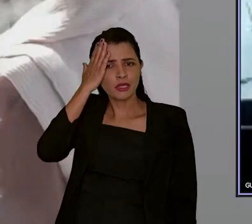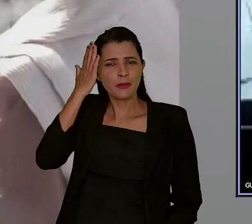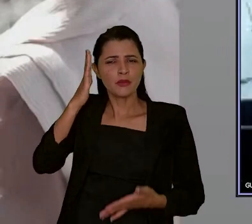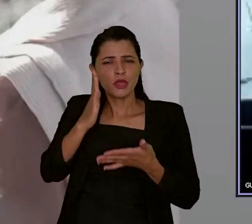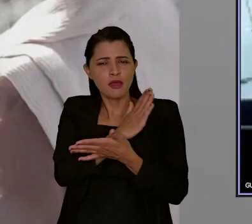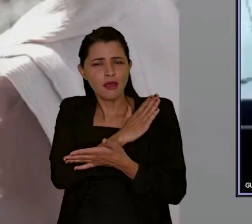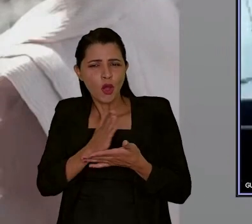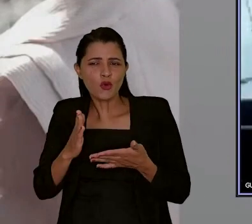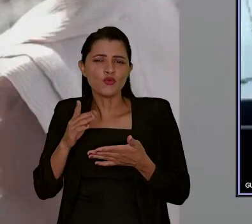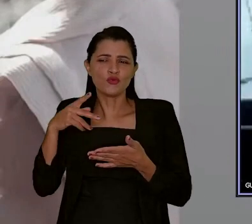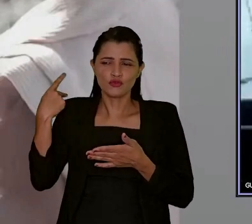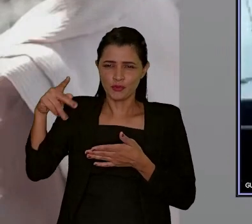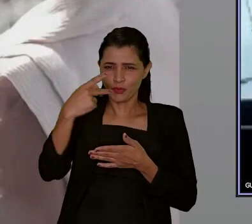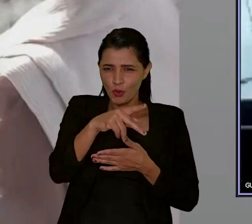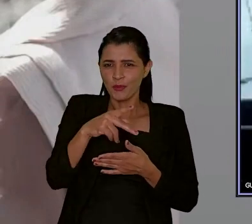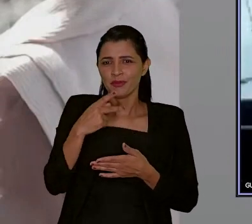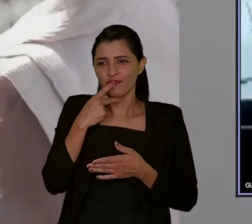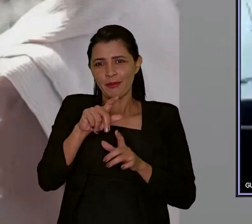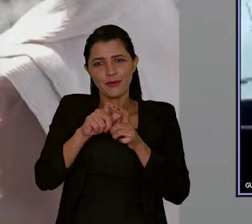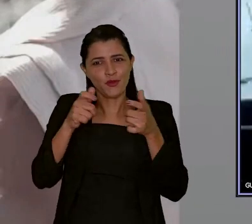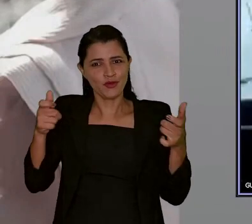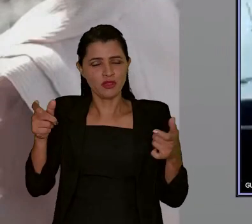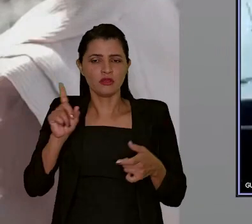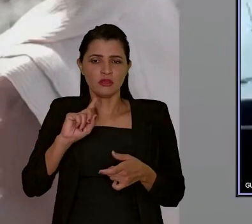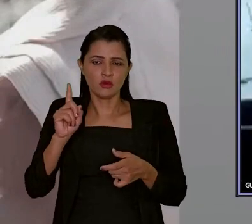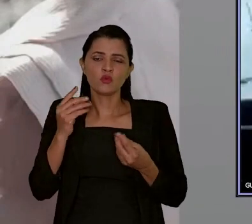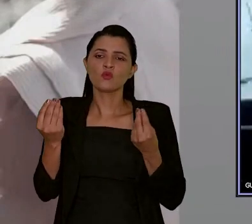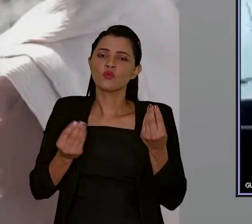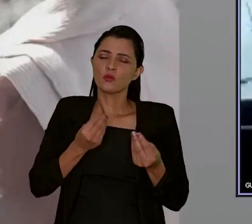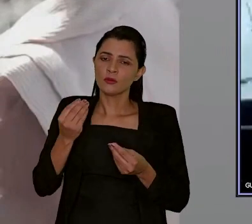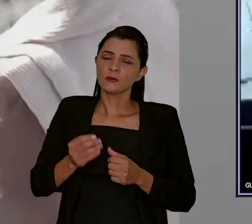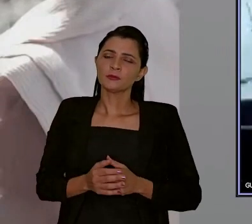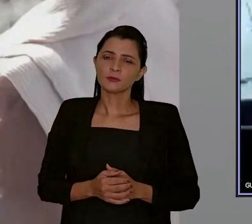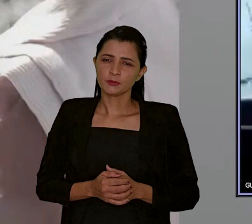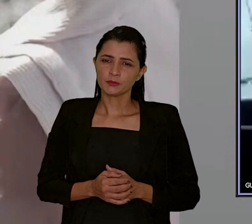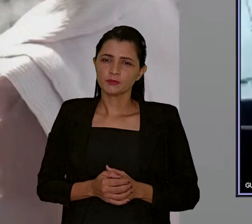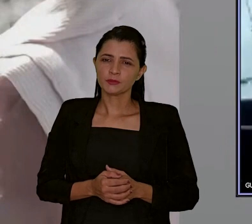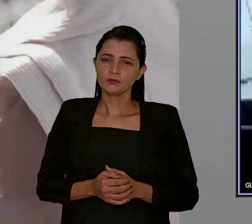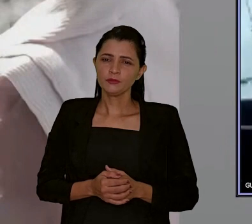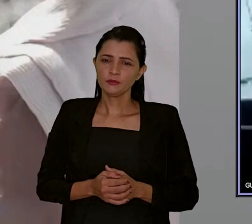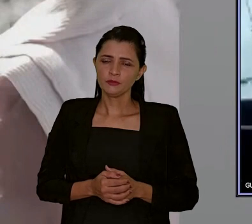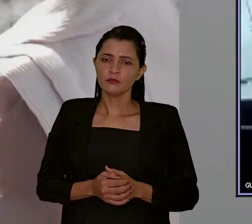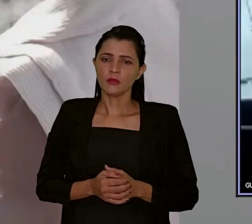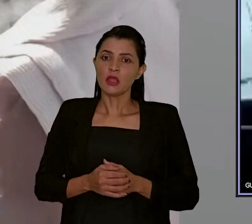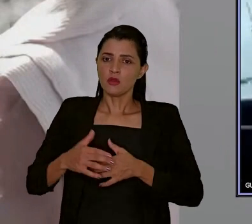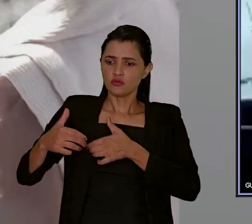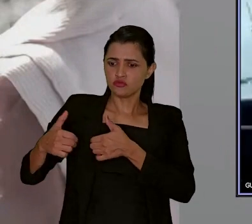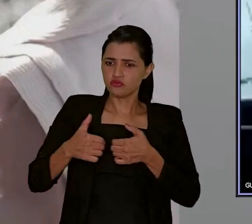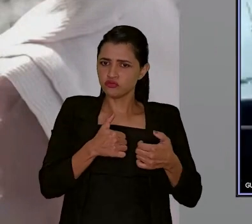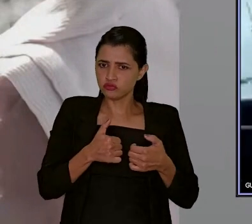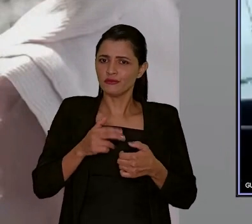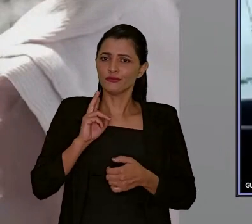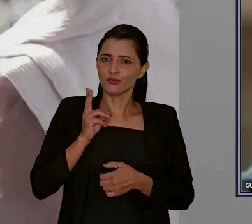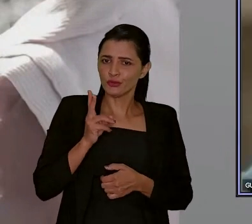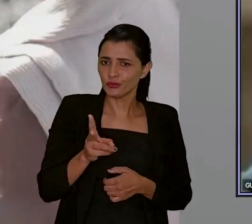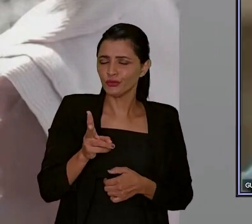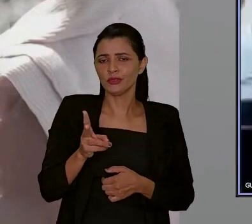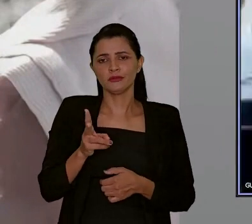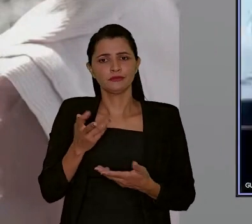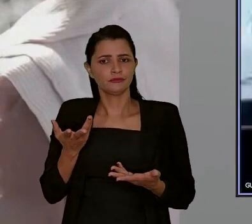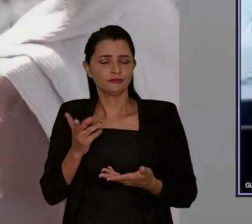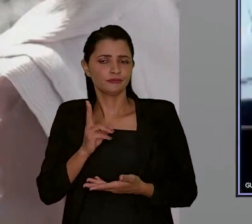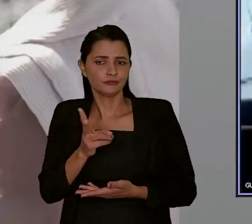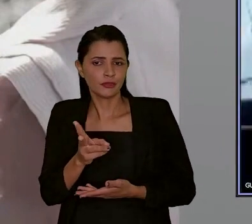casos, para não dizer a maior parte desses casos, o conflito ele ainda vai permanecer. E mesmo